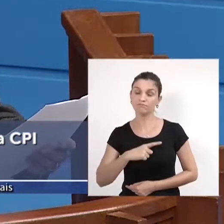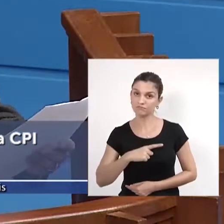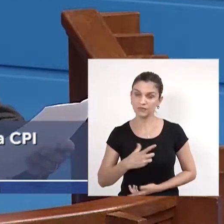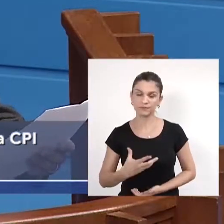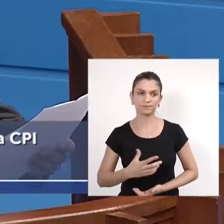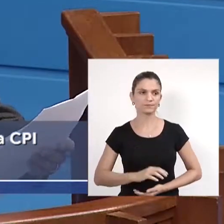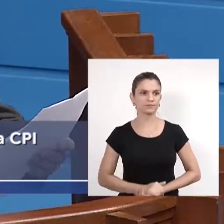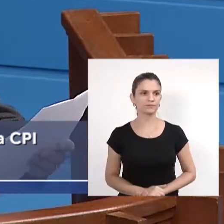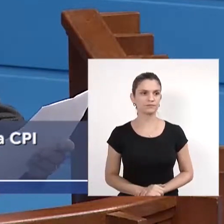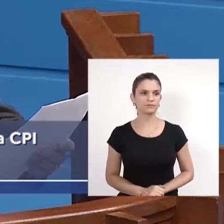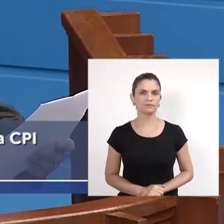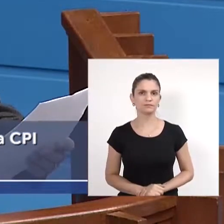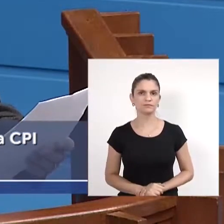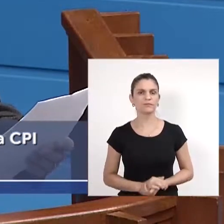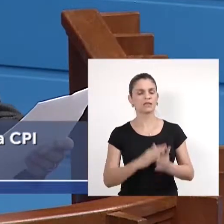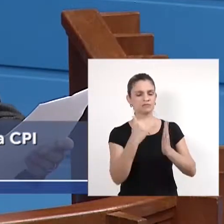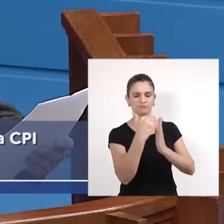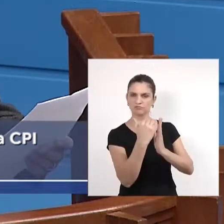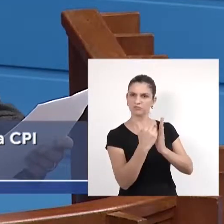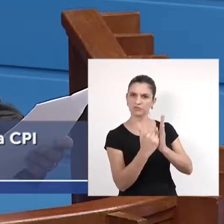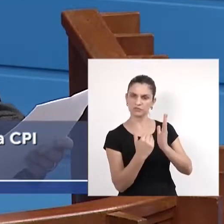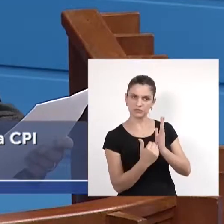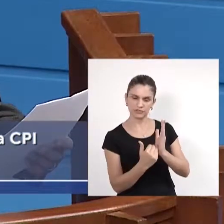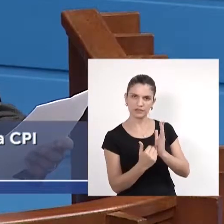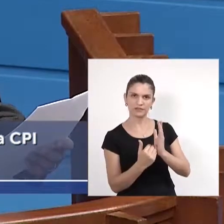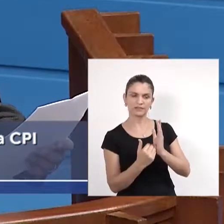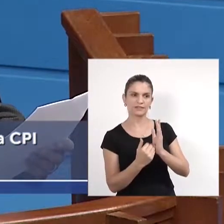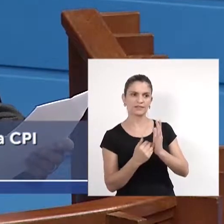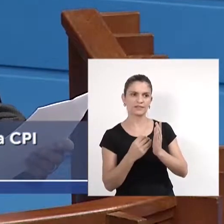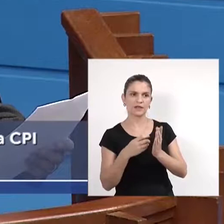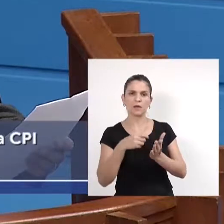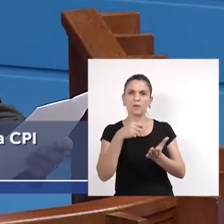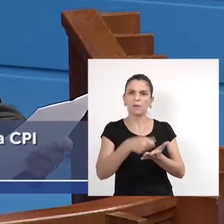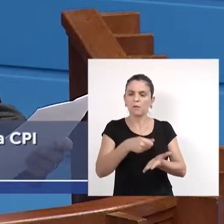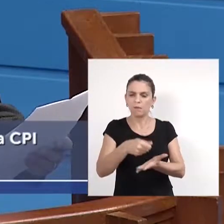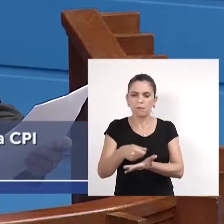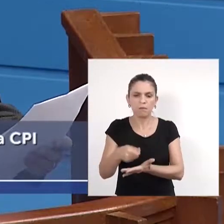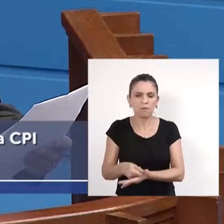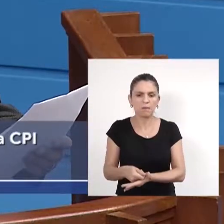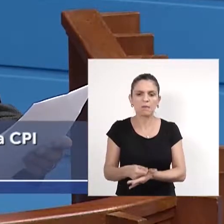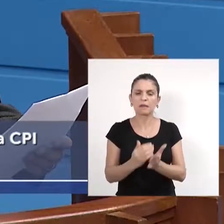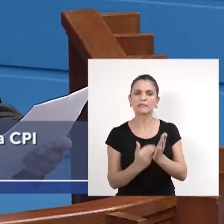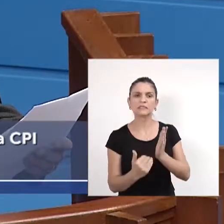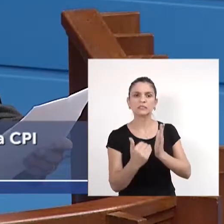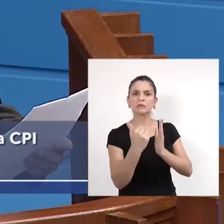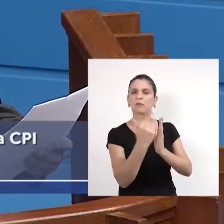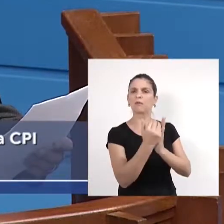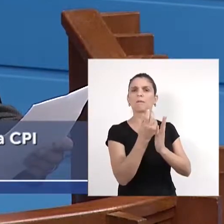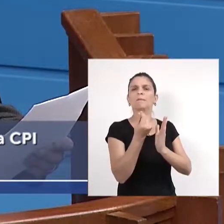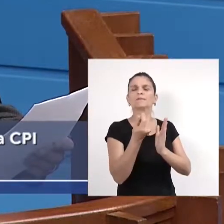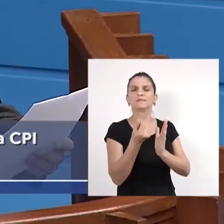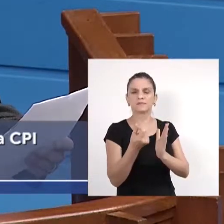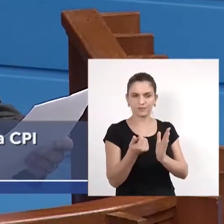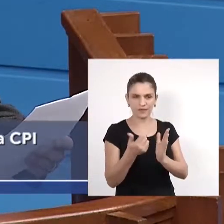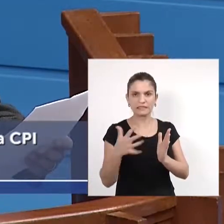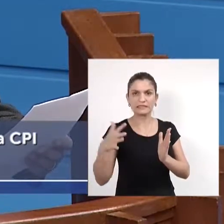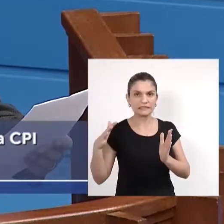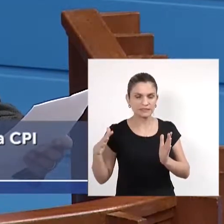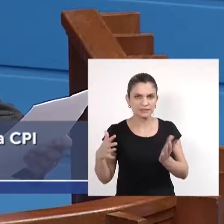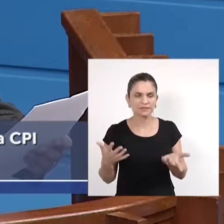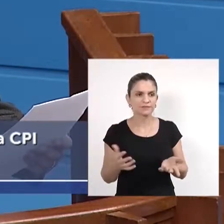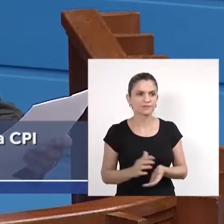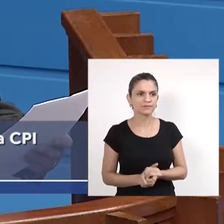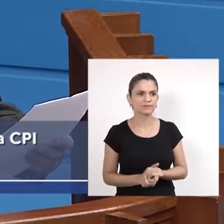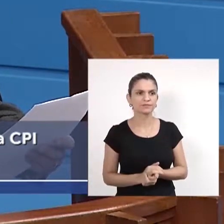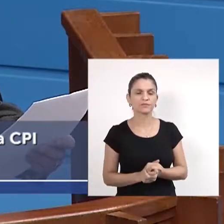Gostaria de citar alguns fatos. Cobranças irregulares de consumo de energia elétrica estão no topo das reclamações registradas contra a Energisa. Somente neste